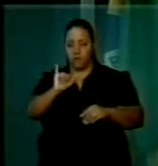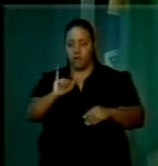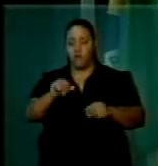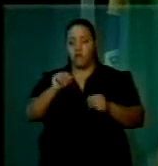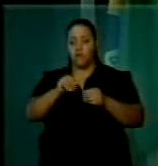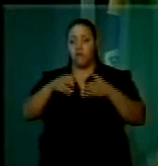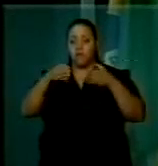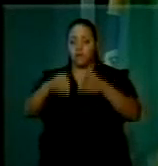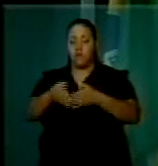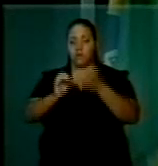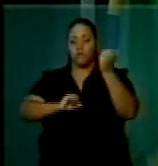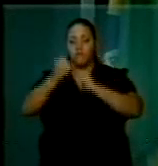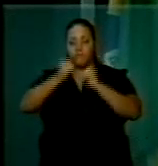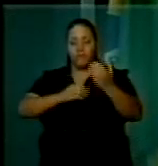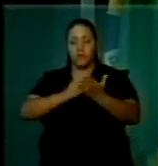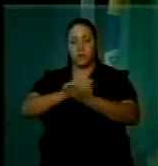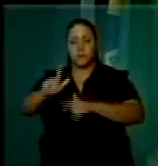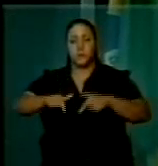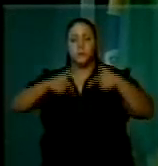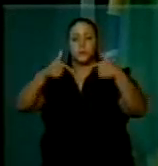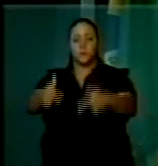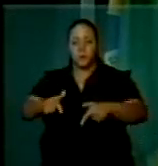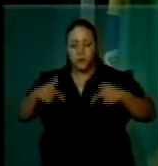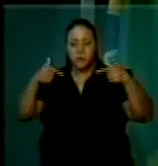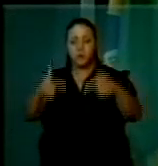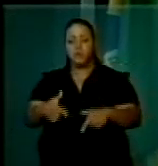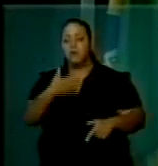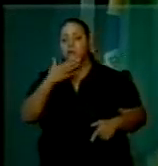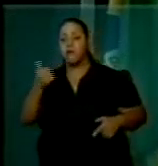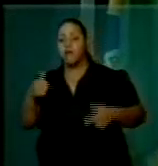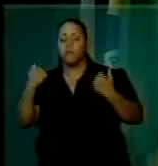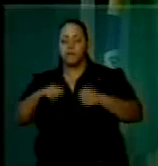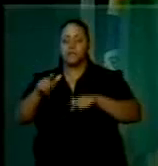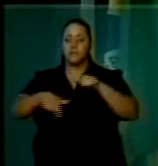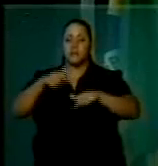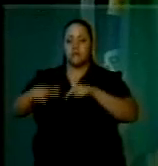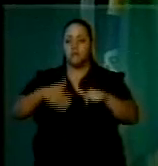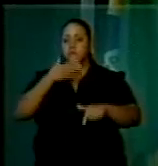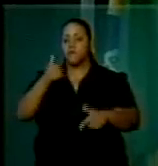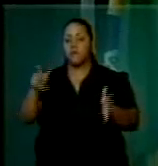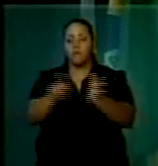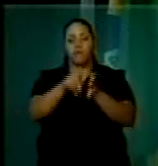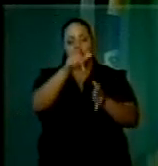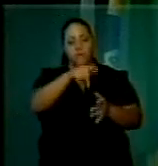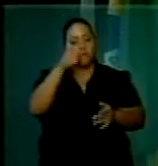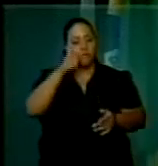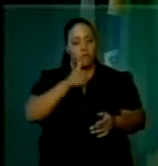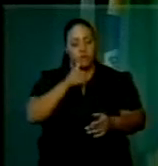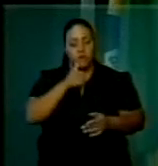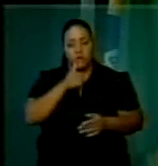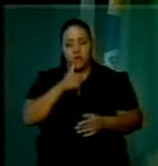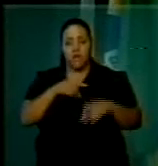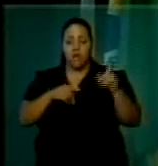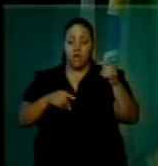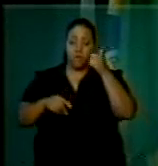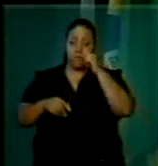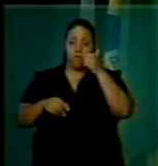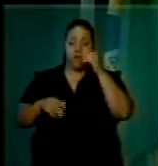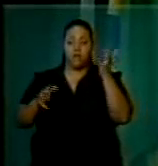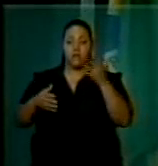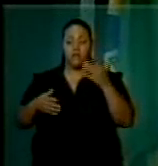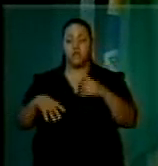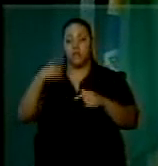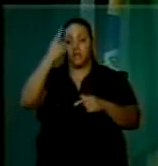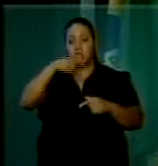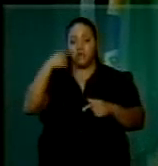e começaram a reivindicar melhores condições de trabalho para a mulher. Elas pediam redução da